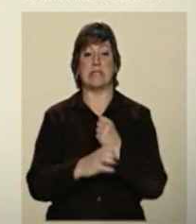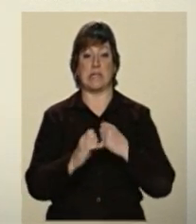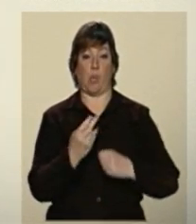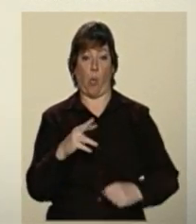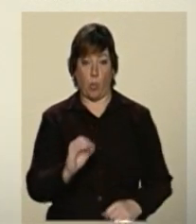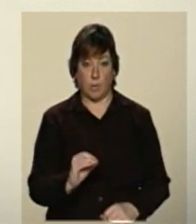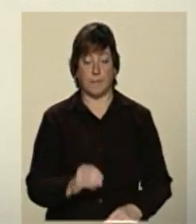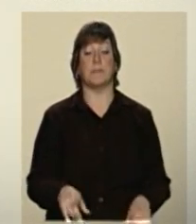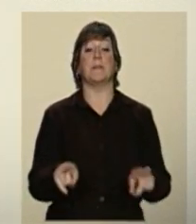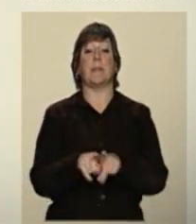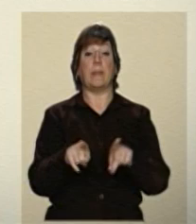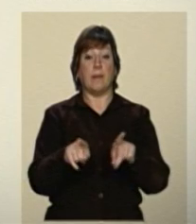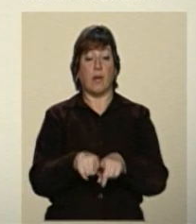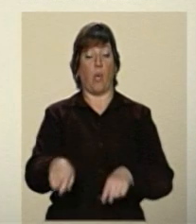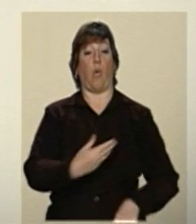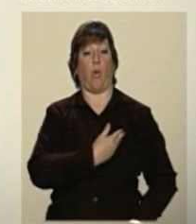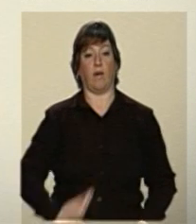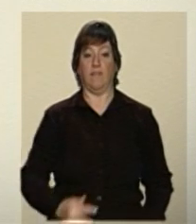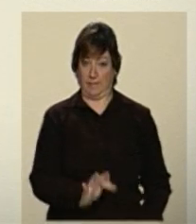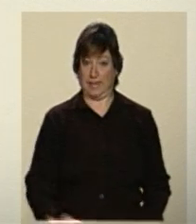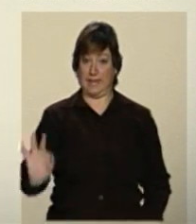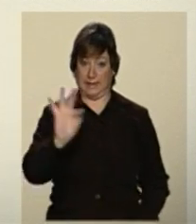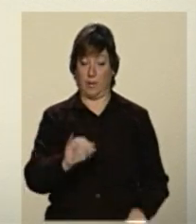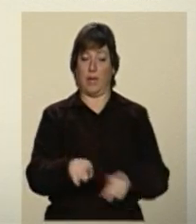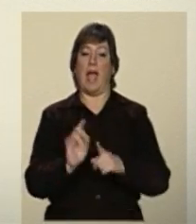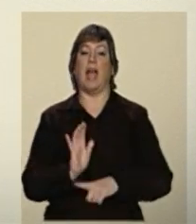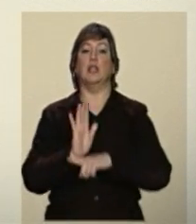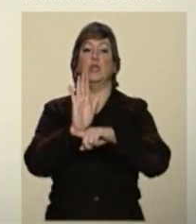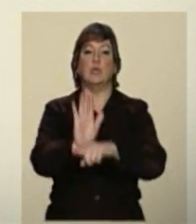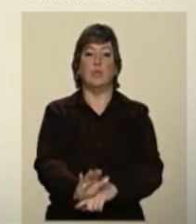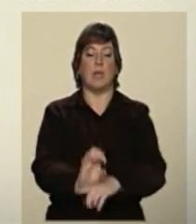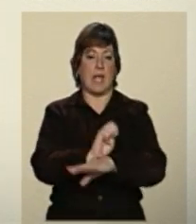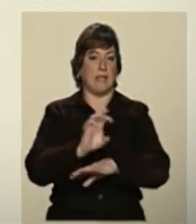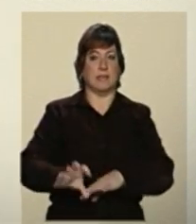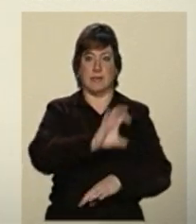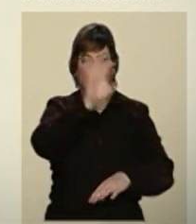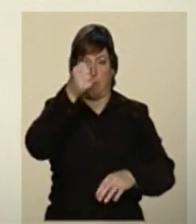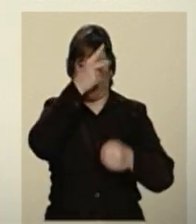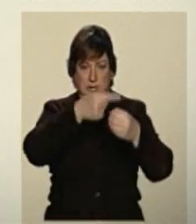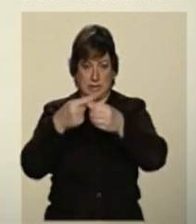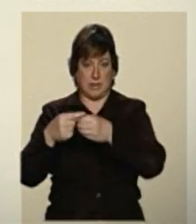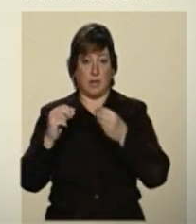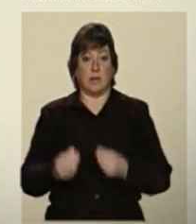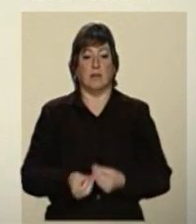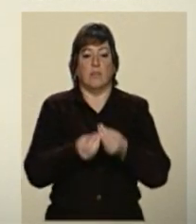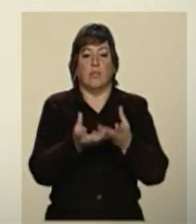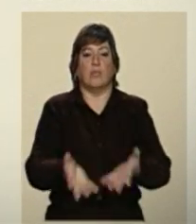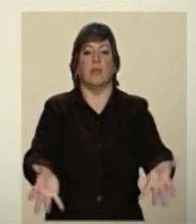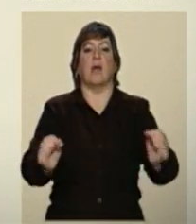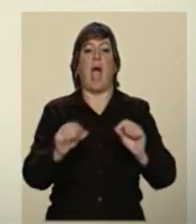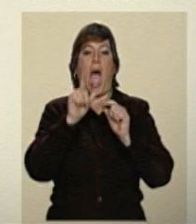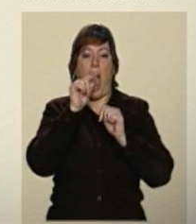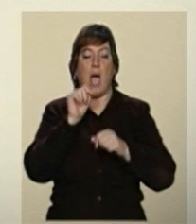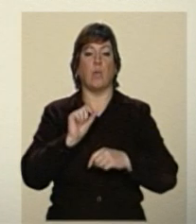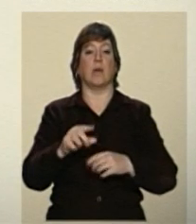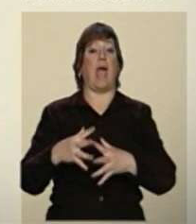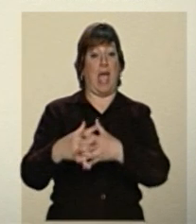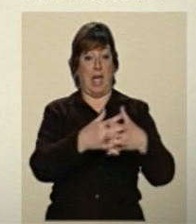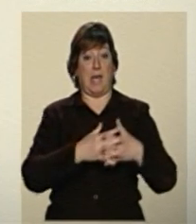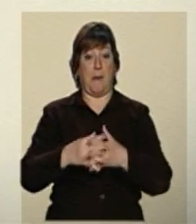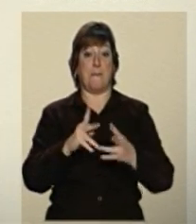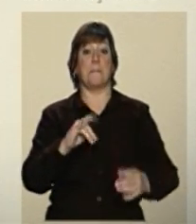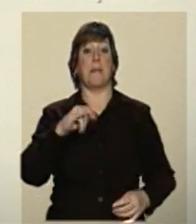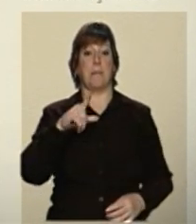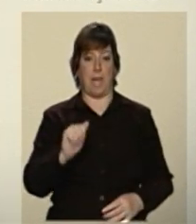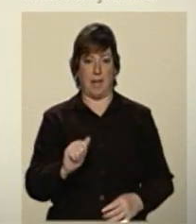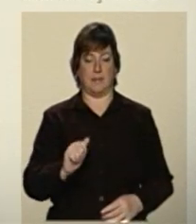disso o governo federal está ajudando os estados e municípios a distribuir água através dos caminhões